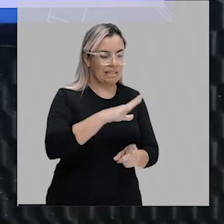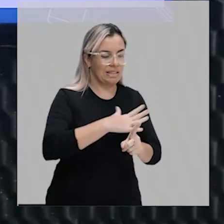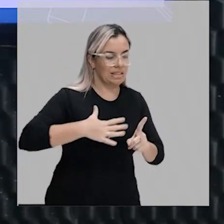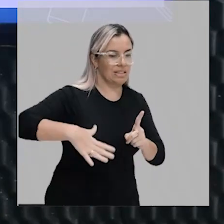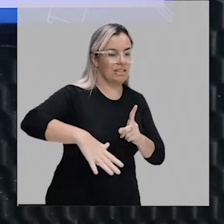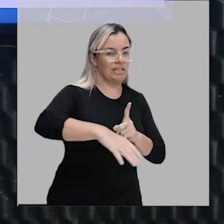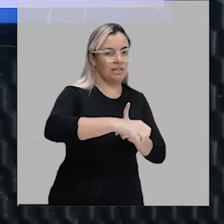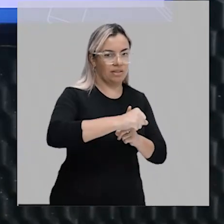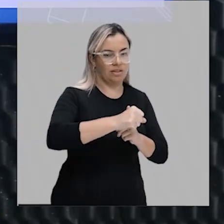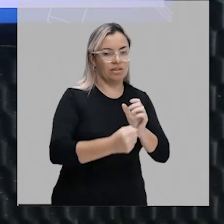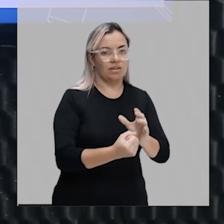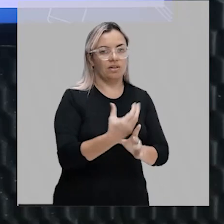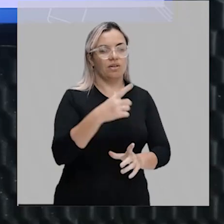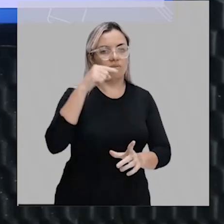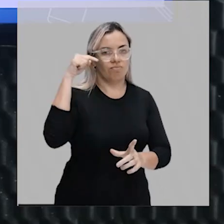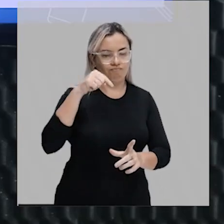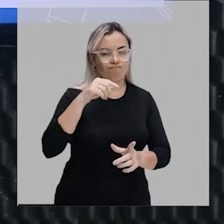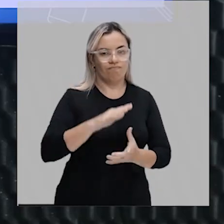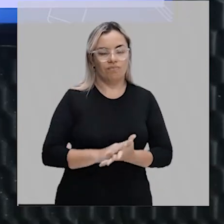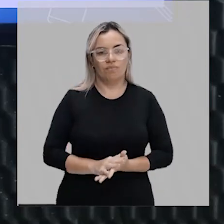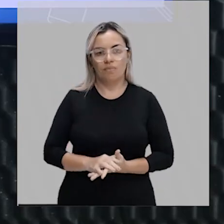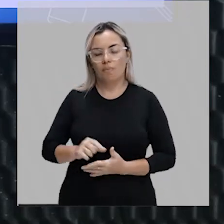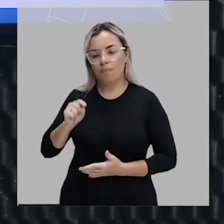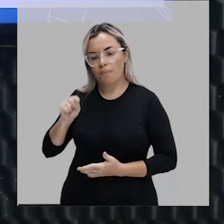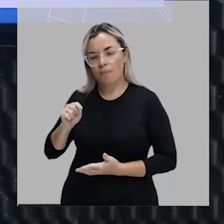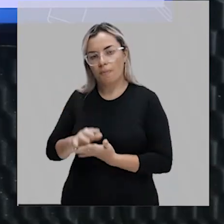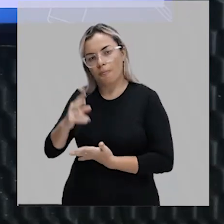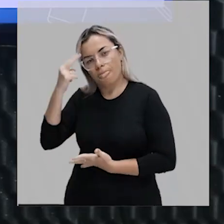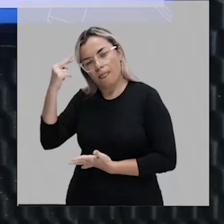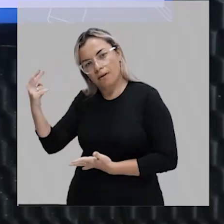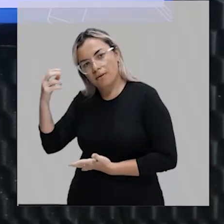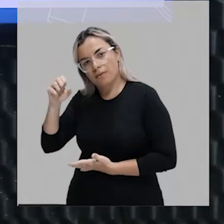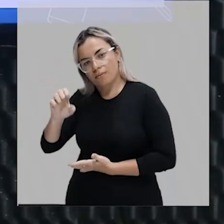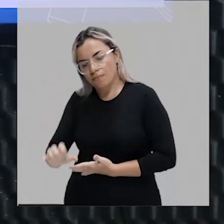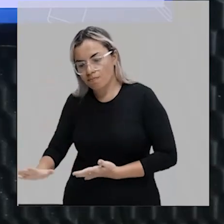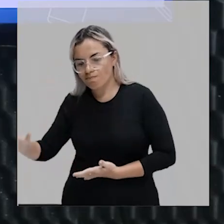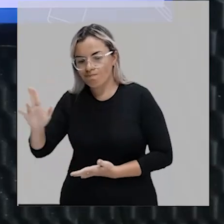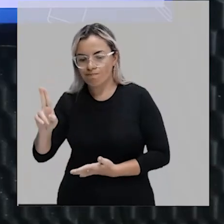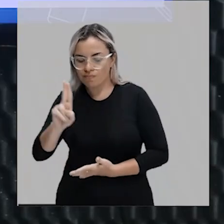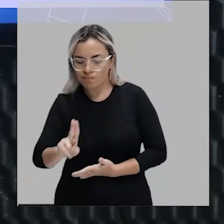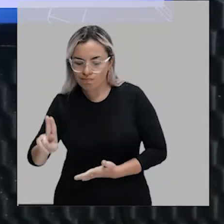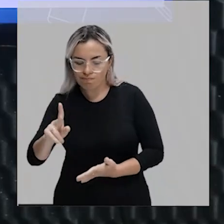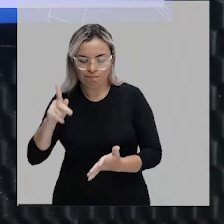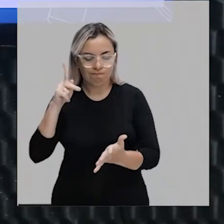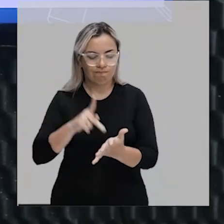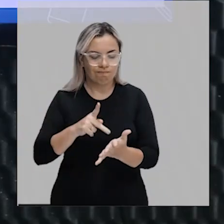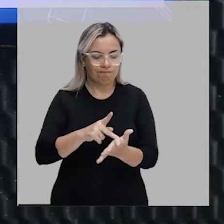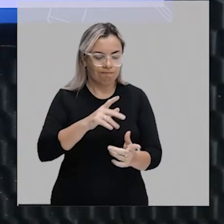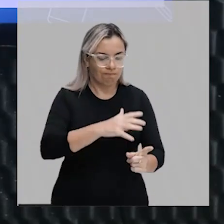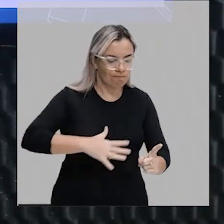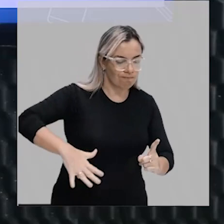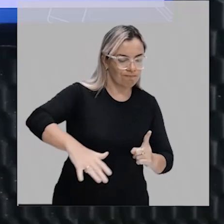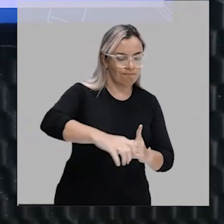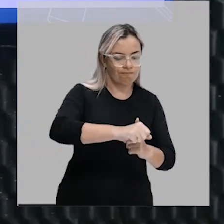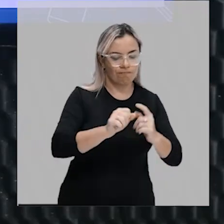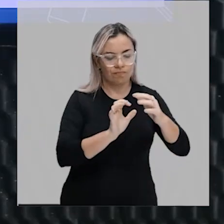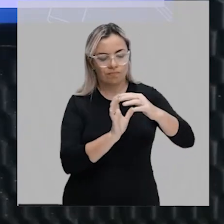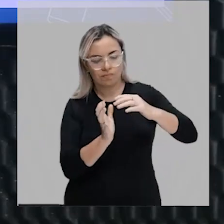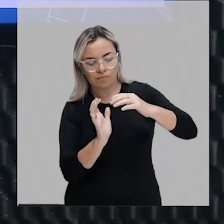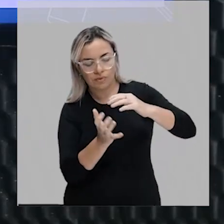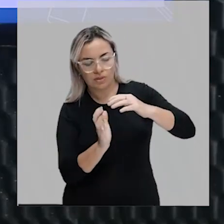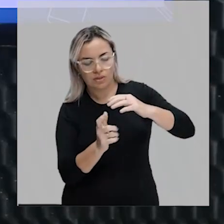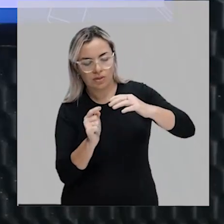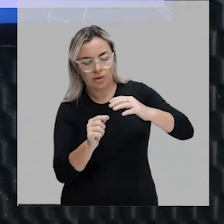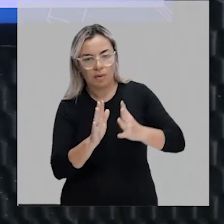sociedades. A história europeia, na verdade, ela usa essas sociedades para construir